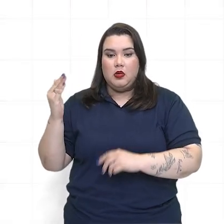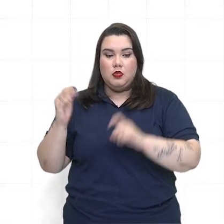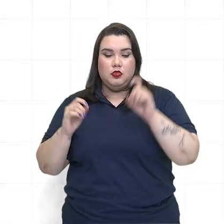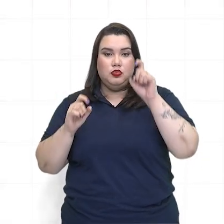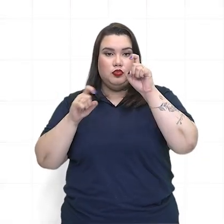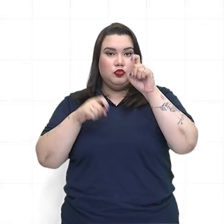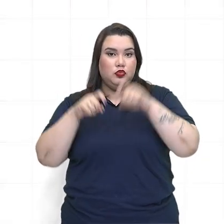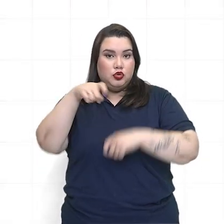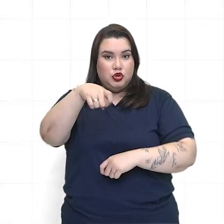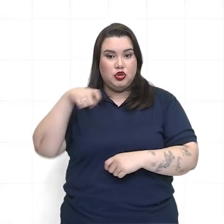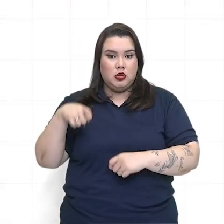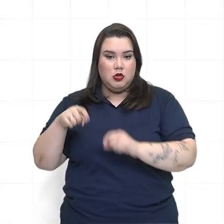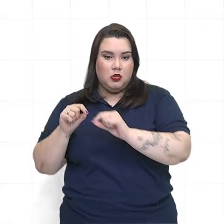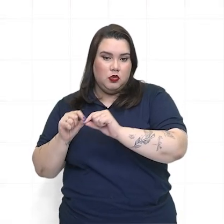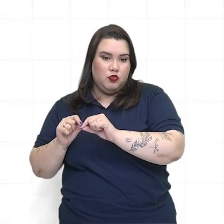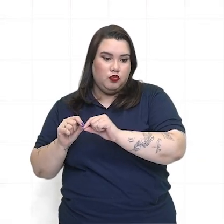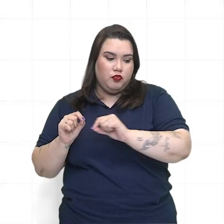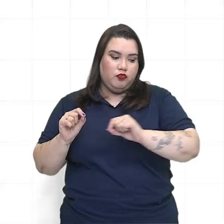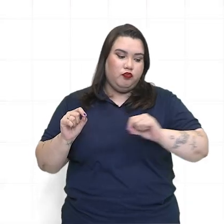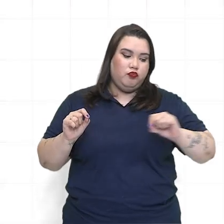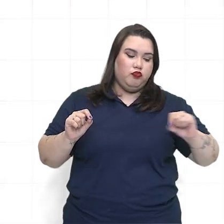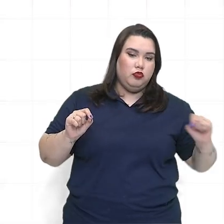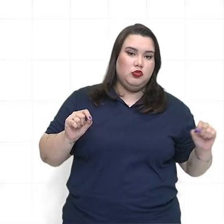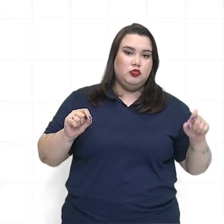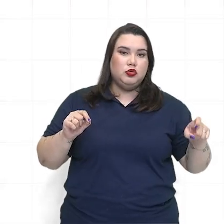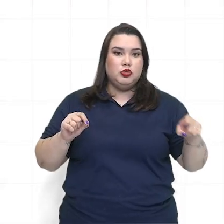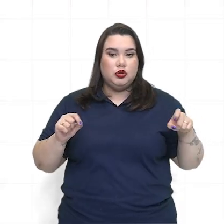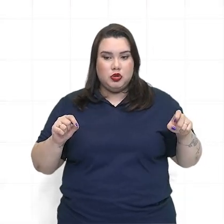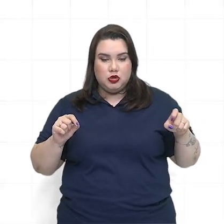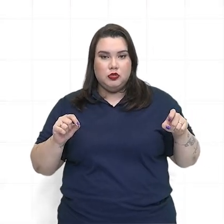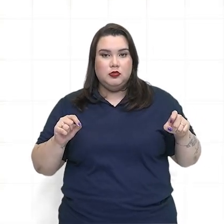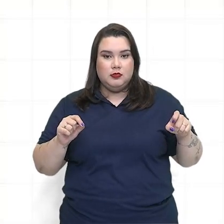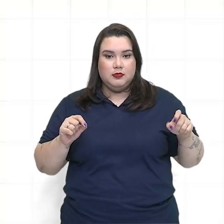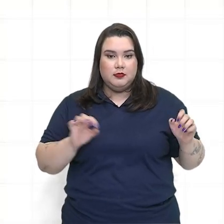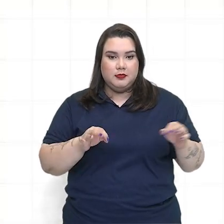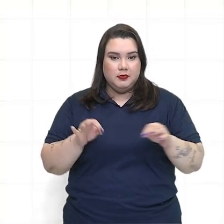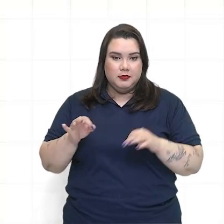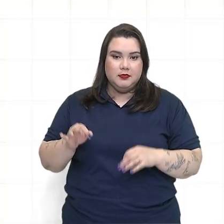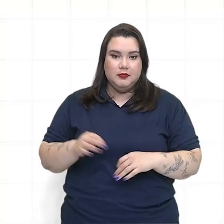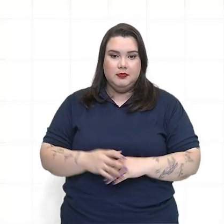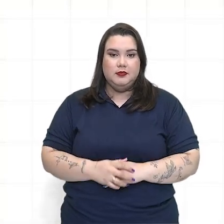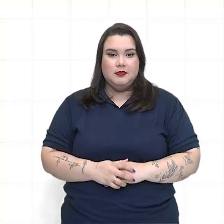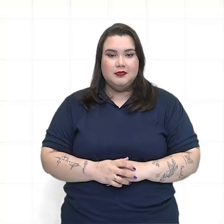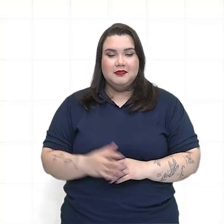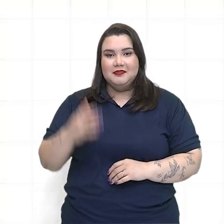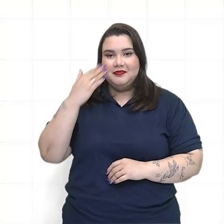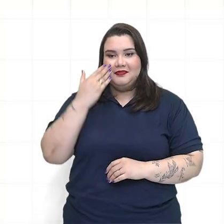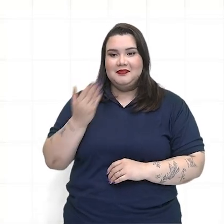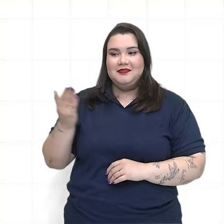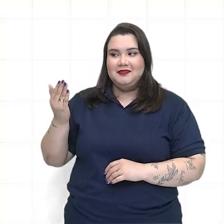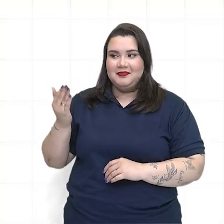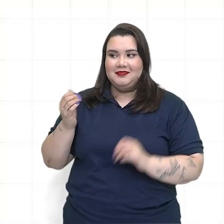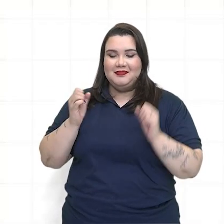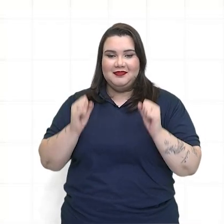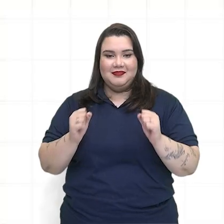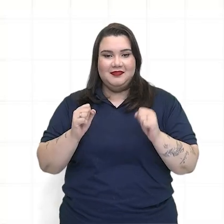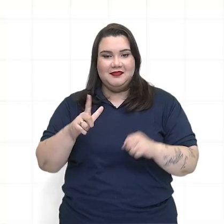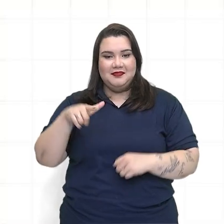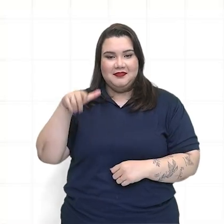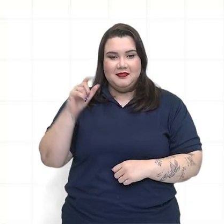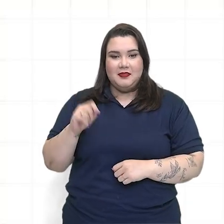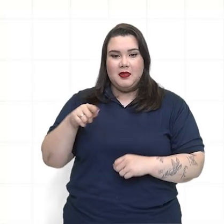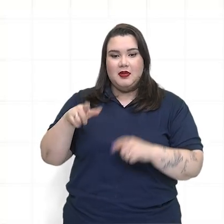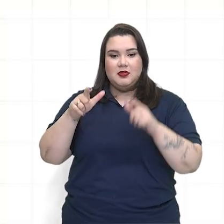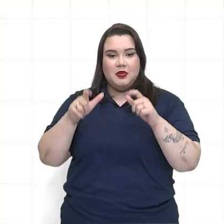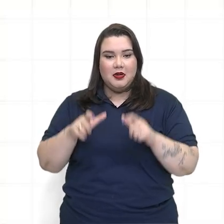X, né? Olha esses detalhes aqui, olha, eu posso dizer exatamente isso, ó. Eu posso escolher este local